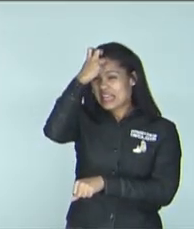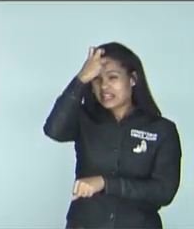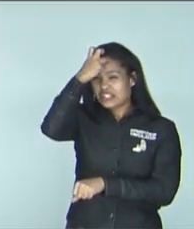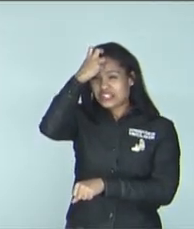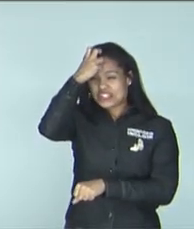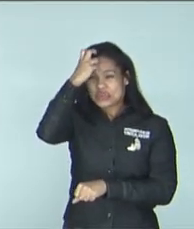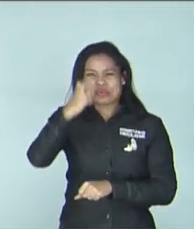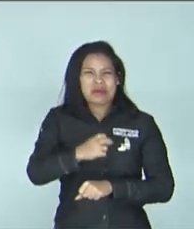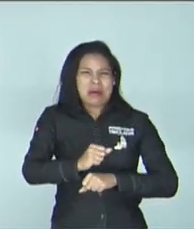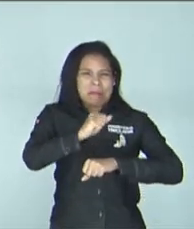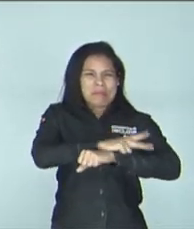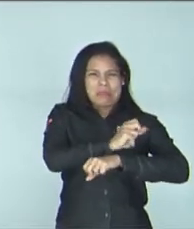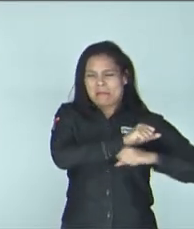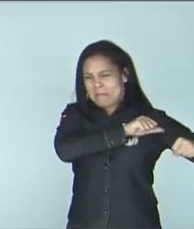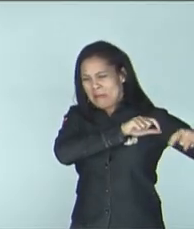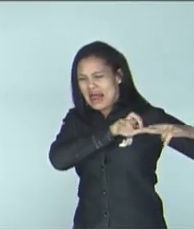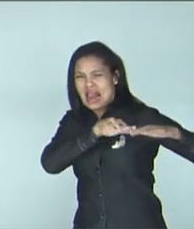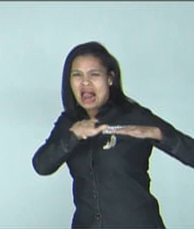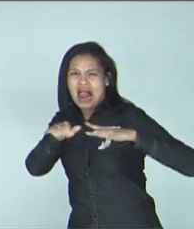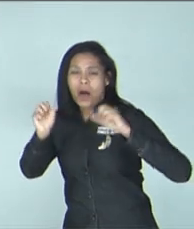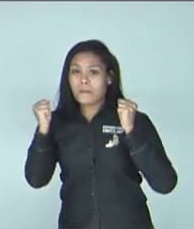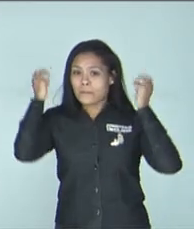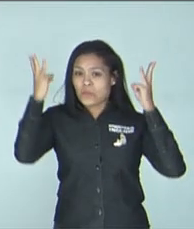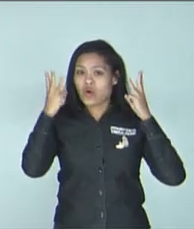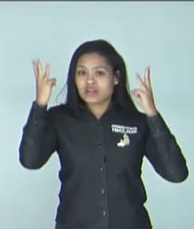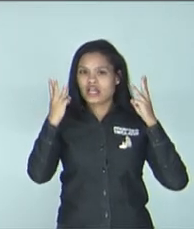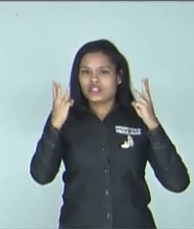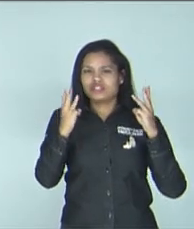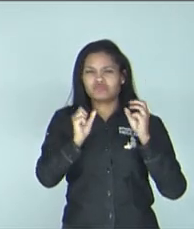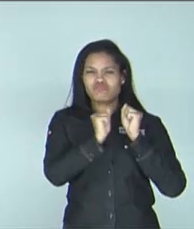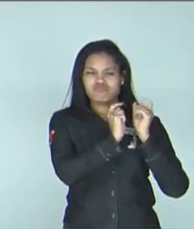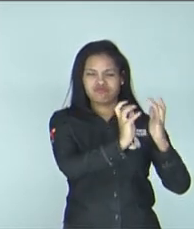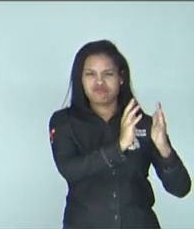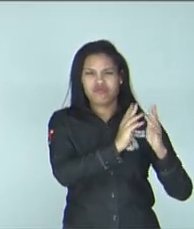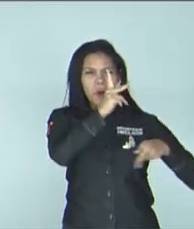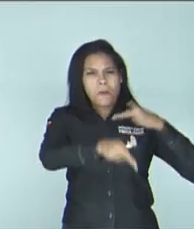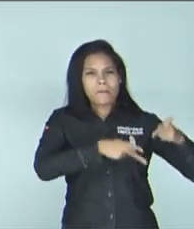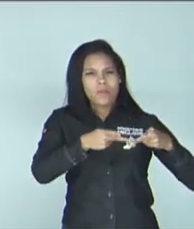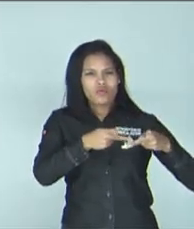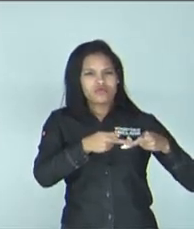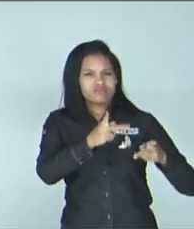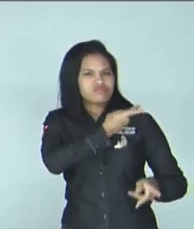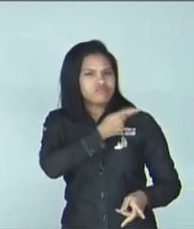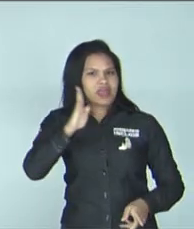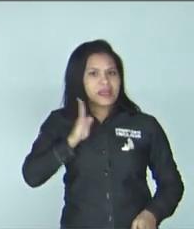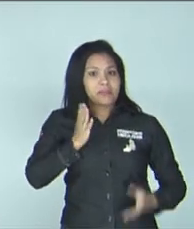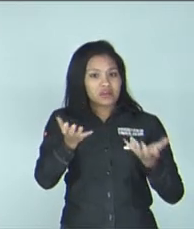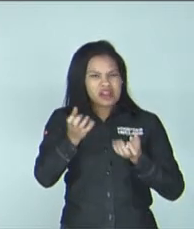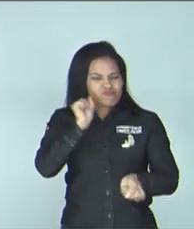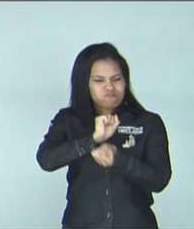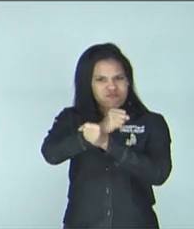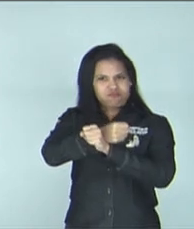quando moisés foi até o egito para libertar o povo hebreu da escravidão você sabe da